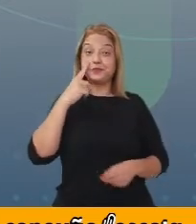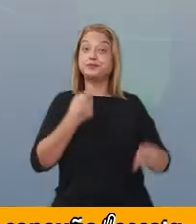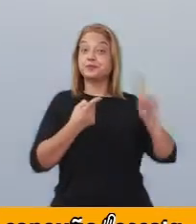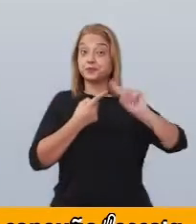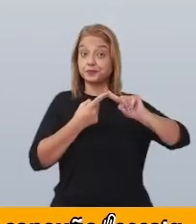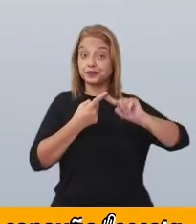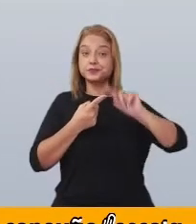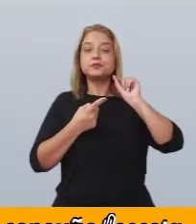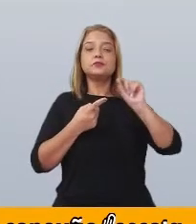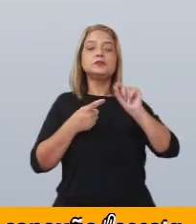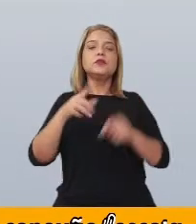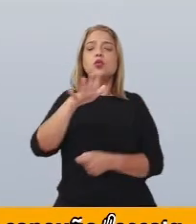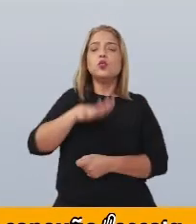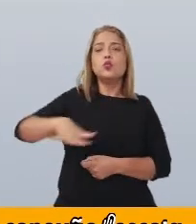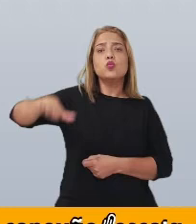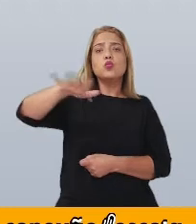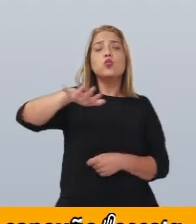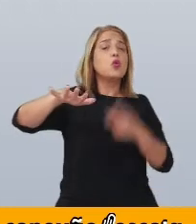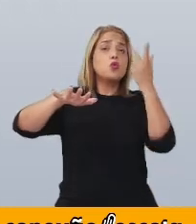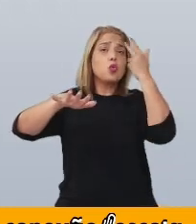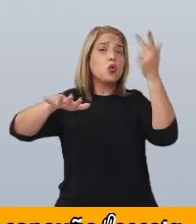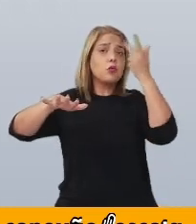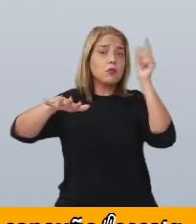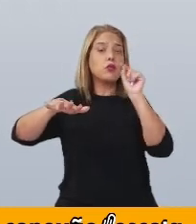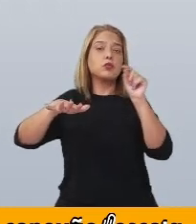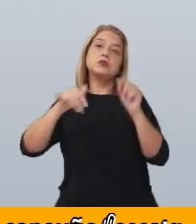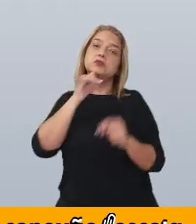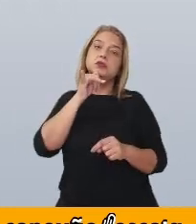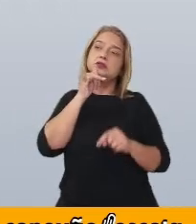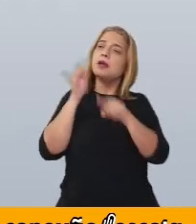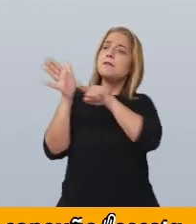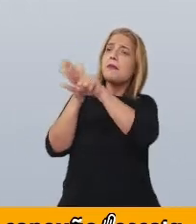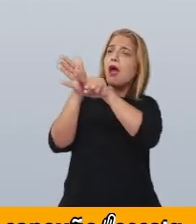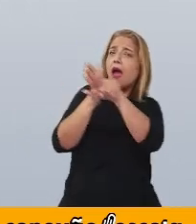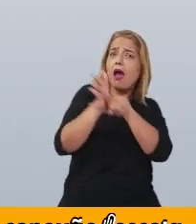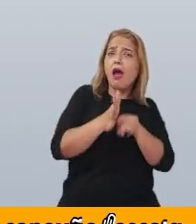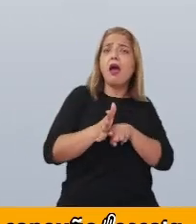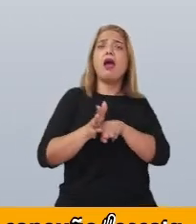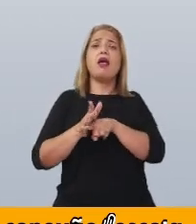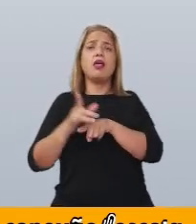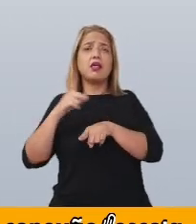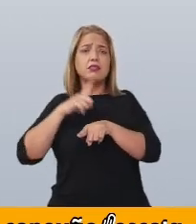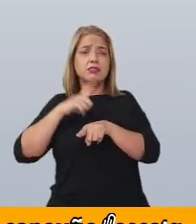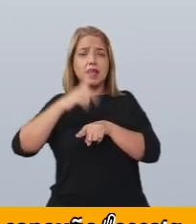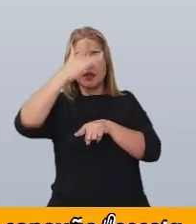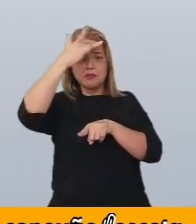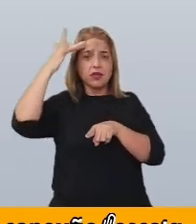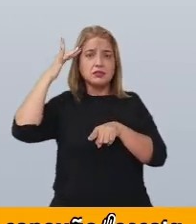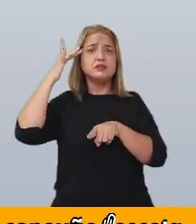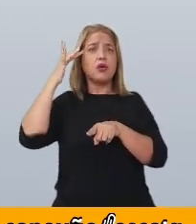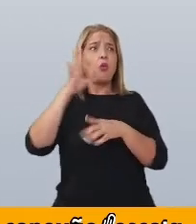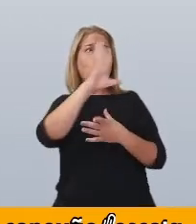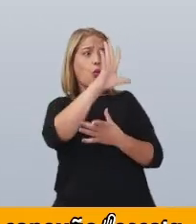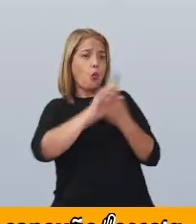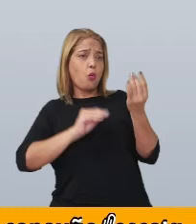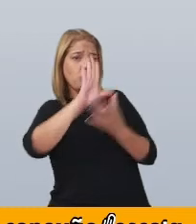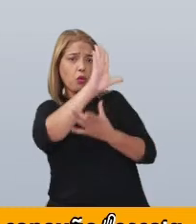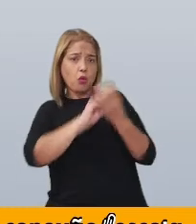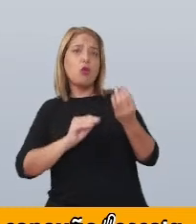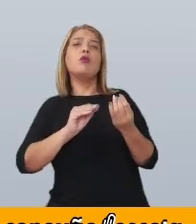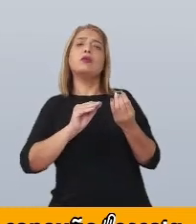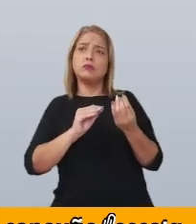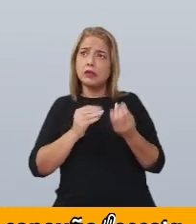o lugar comum. As pesquisas sobre clonagem estão indo de vento em popa. Tem que tomar muito cuidado